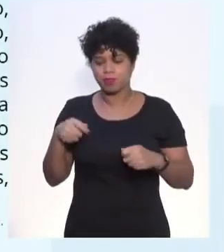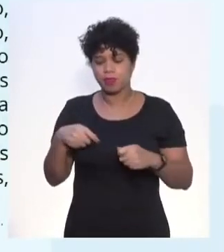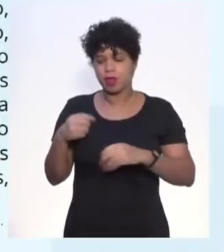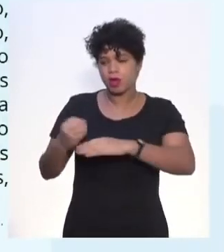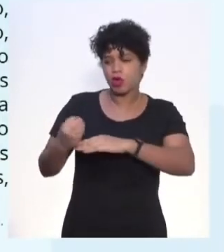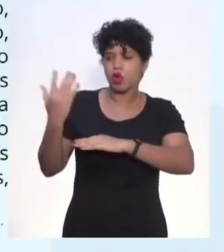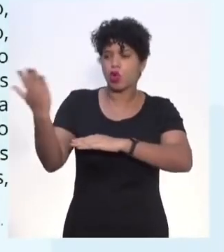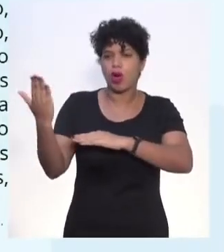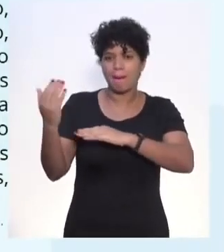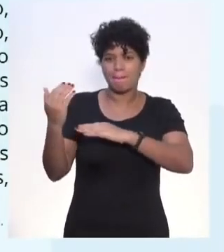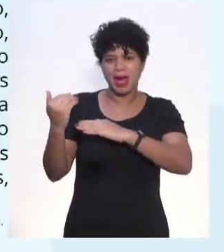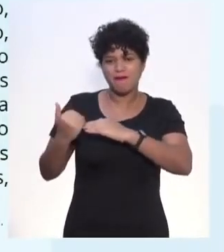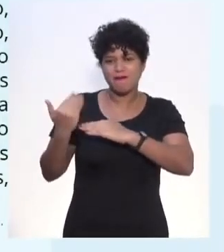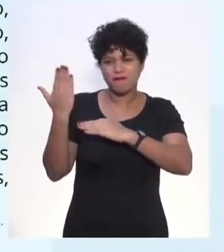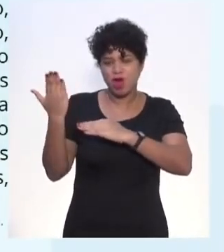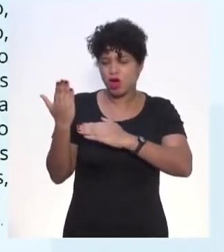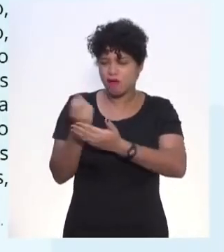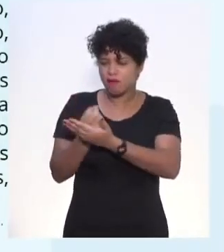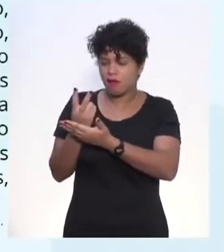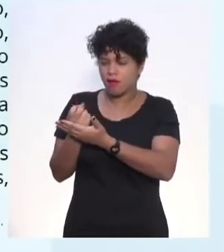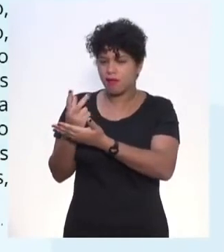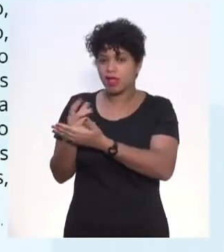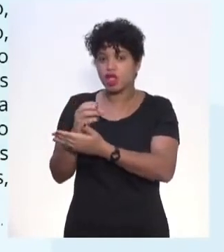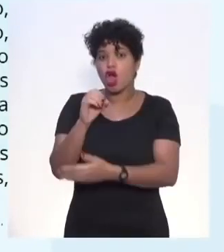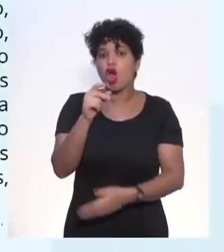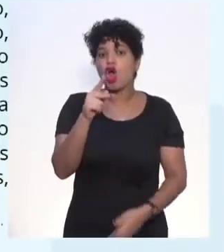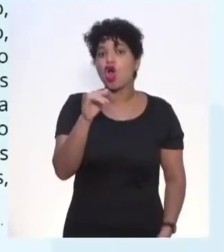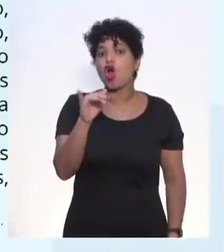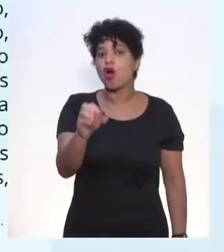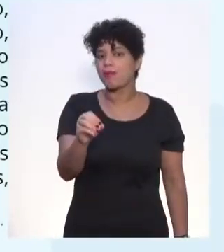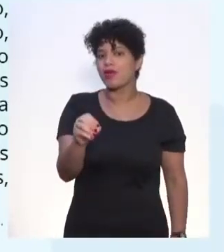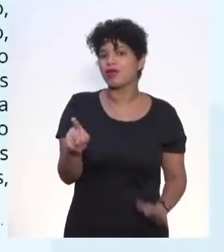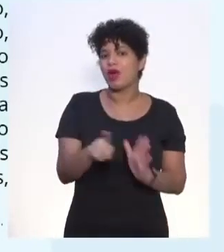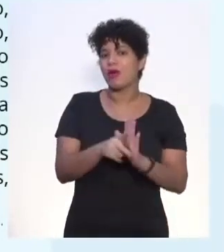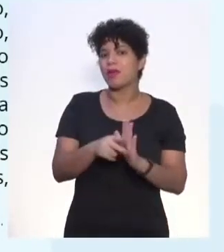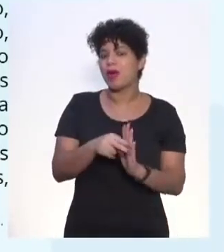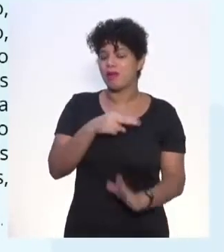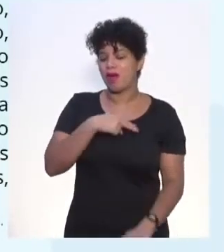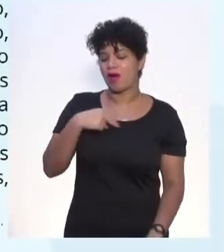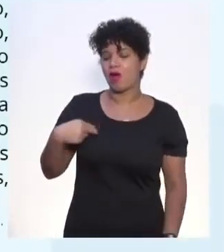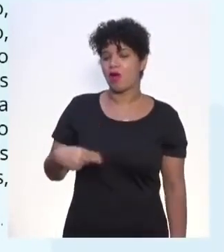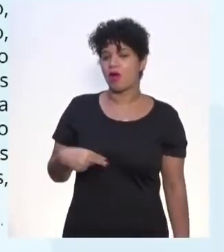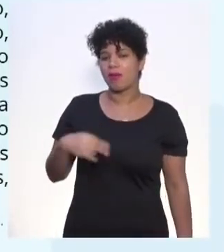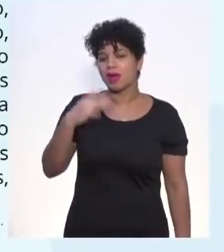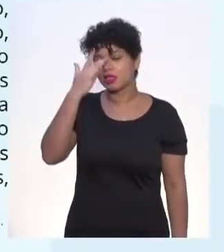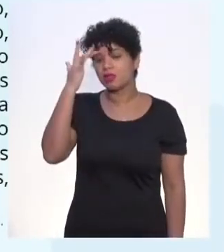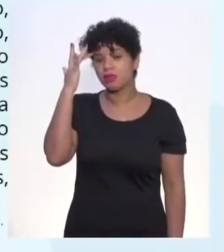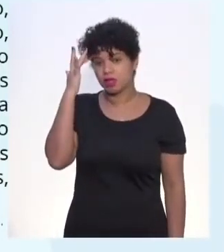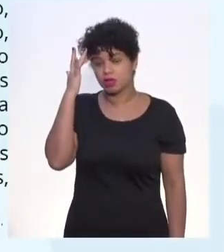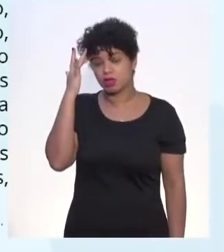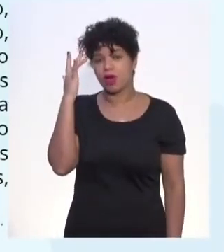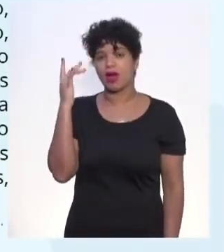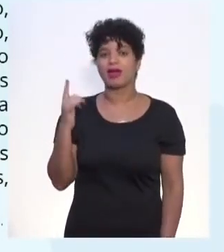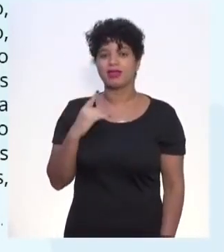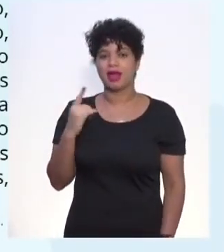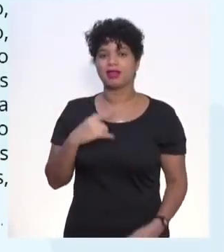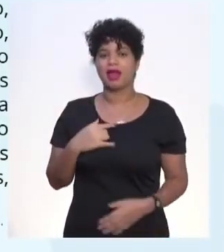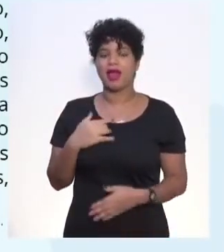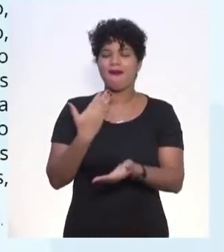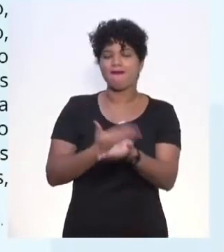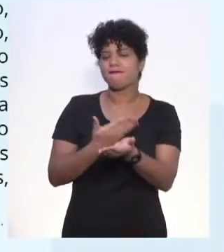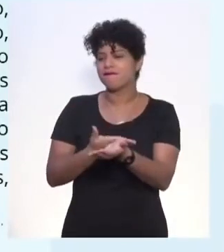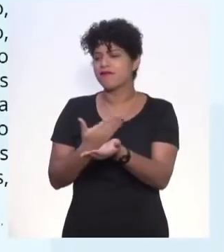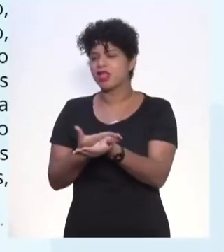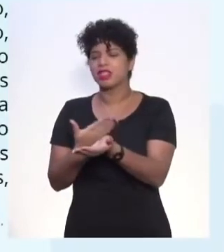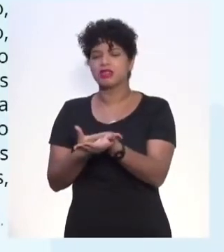exportação maciça dessa substância, que é o ópio, para os chineses, viciando a população chinesa, né? E aí